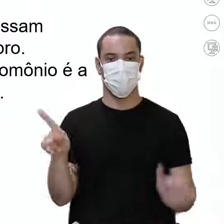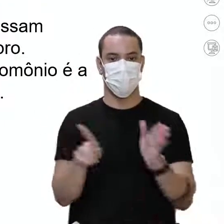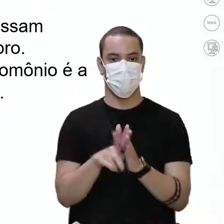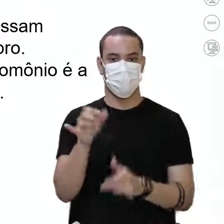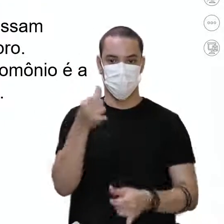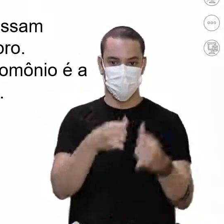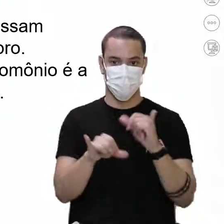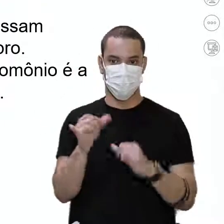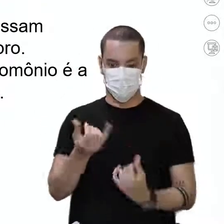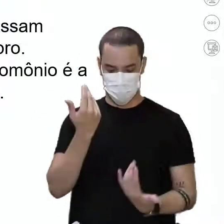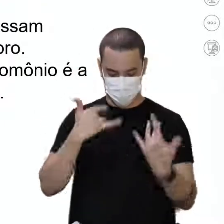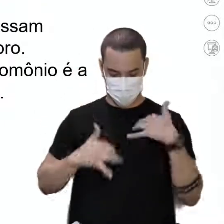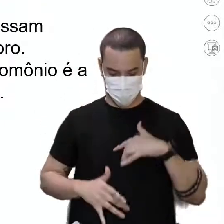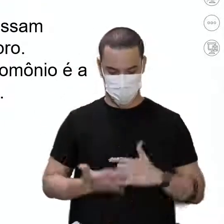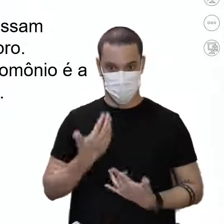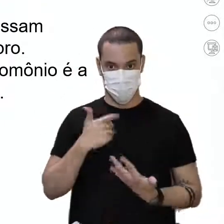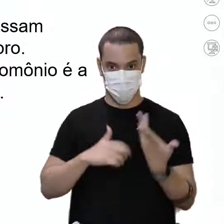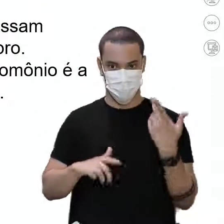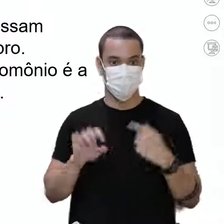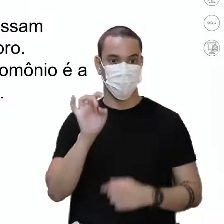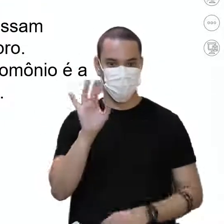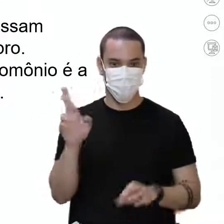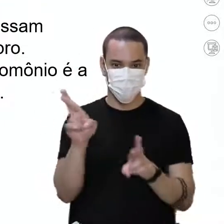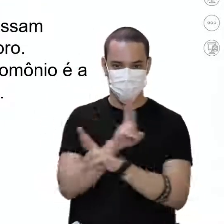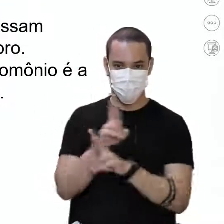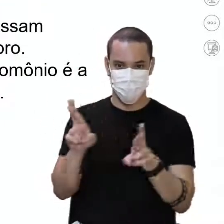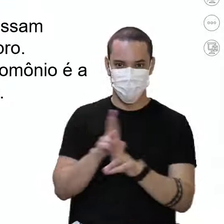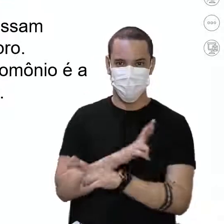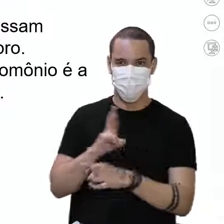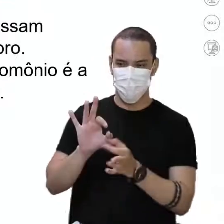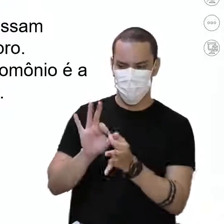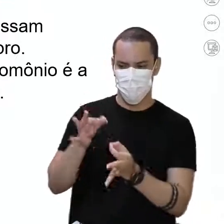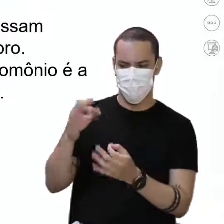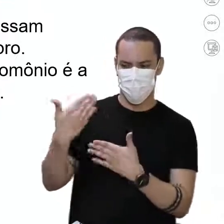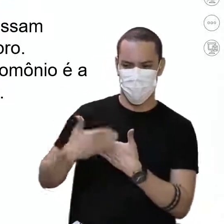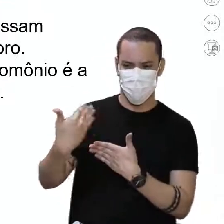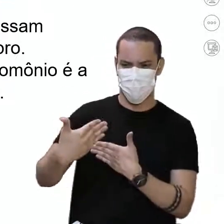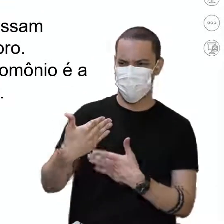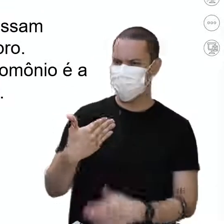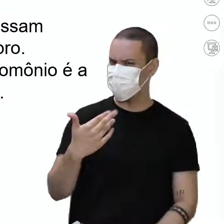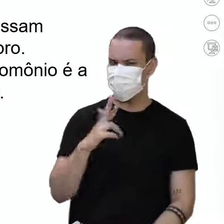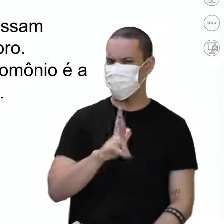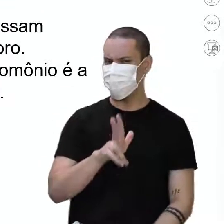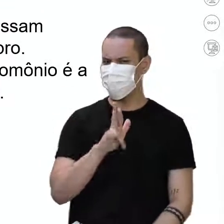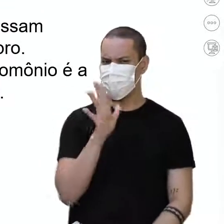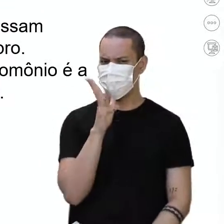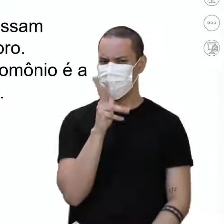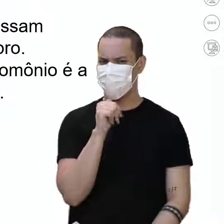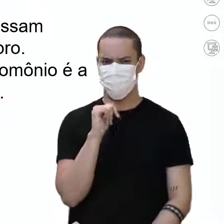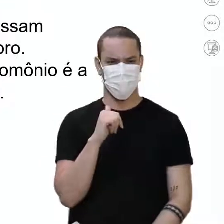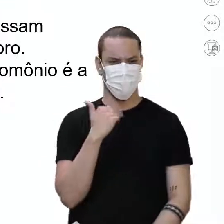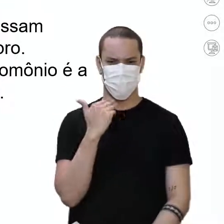químicos só circulam pelo seu corpo e mente quando você está em um relacionamento longo? Loucura, né? Não, não, não.